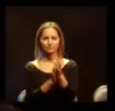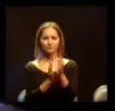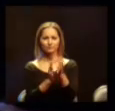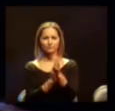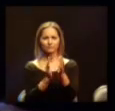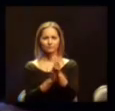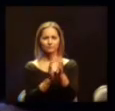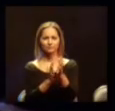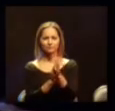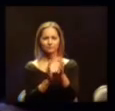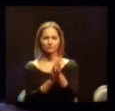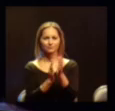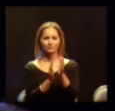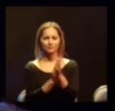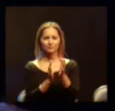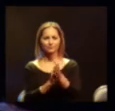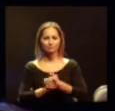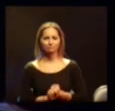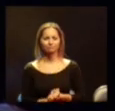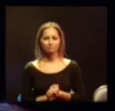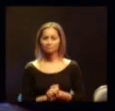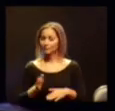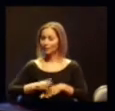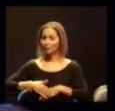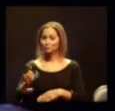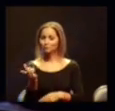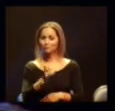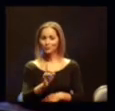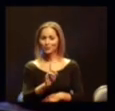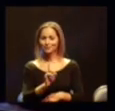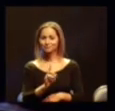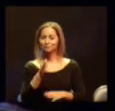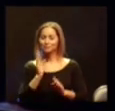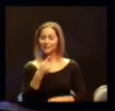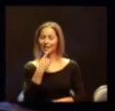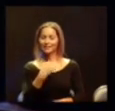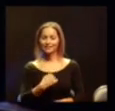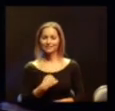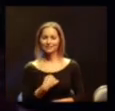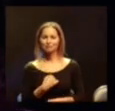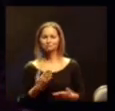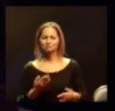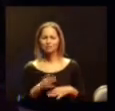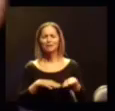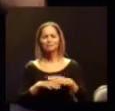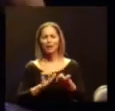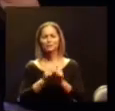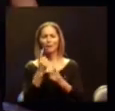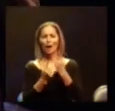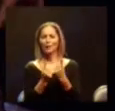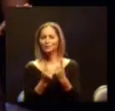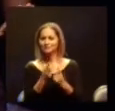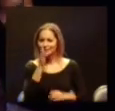Eu não a deixo, não a deixo sair daqui enquanto não me disser praticar algum desporto. Se